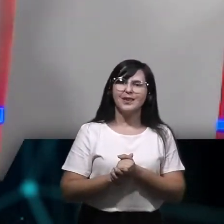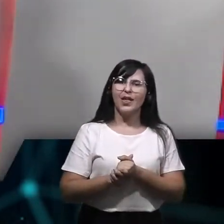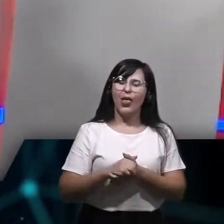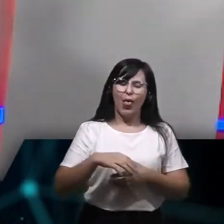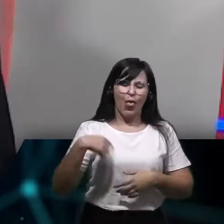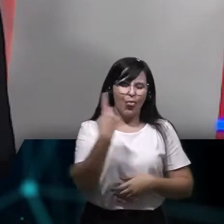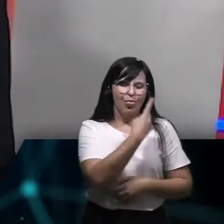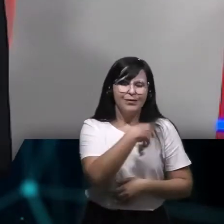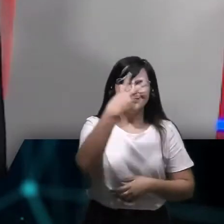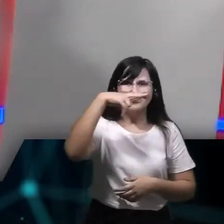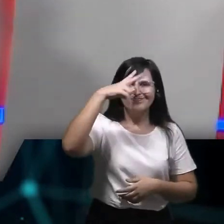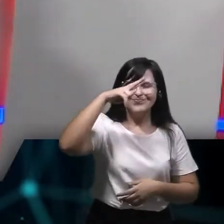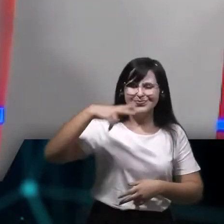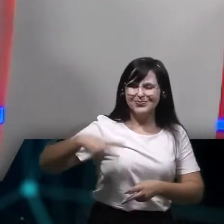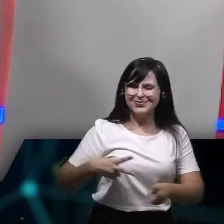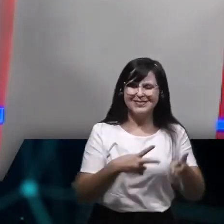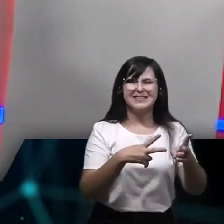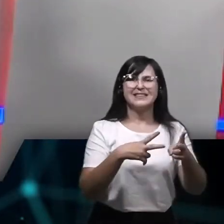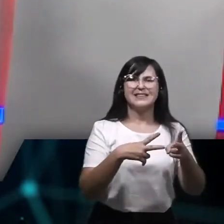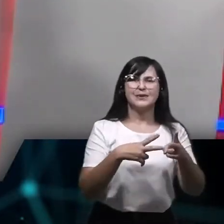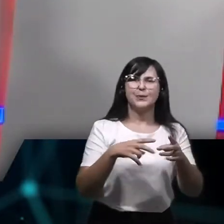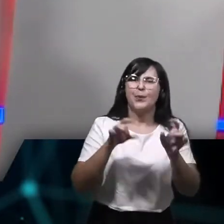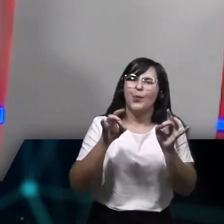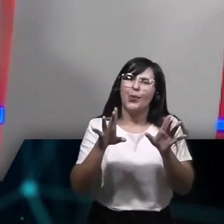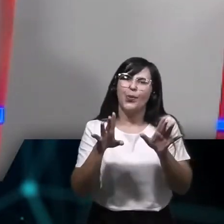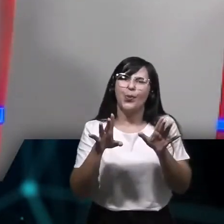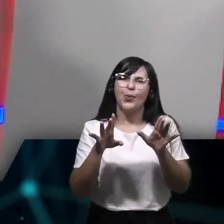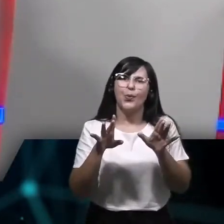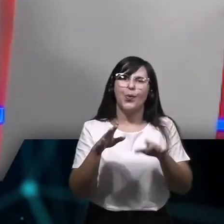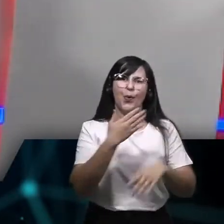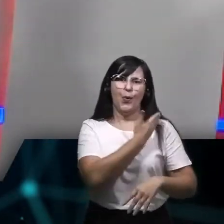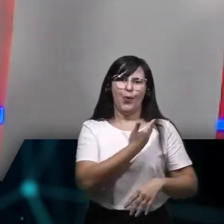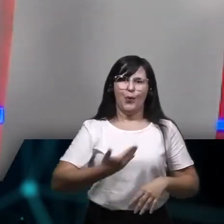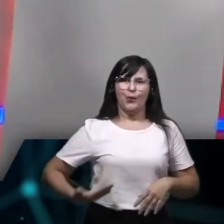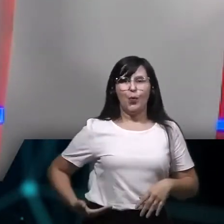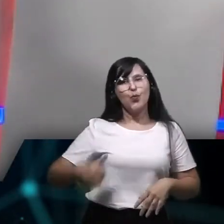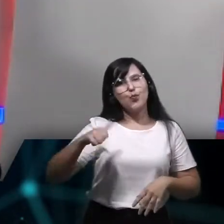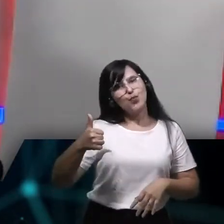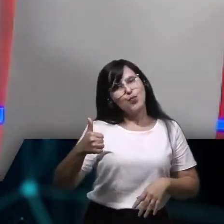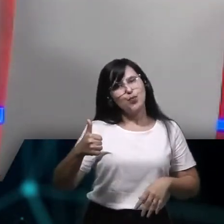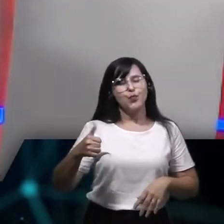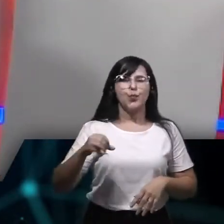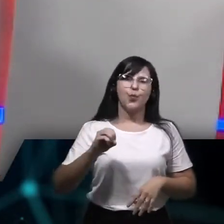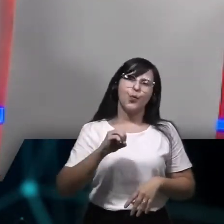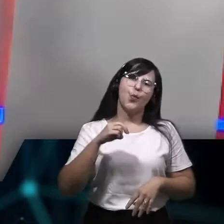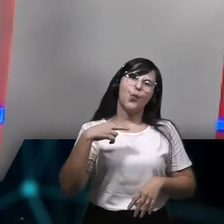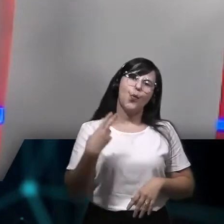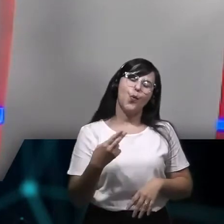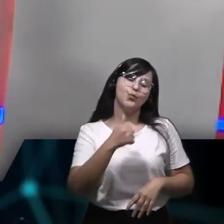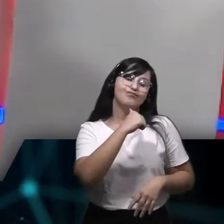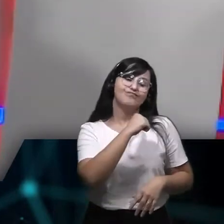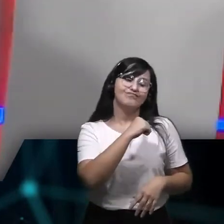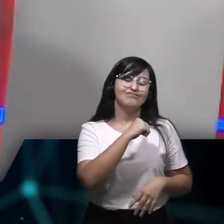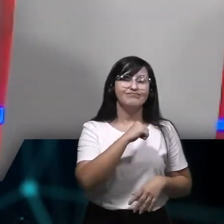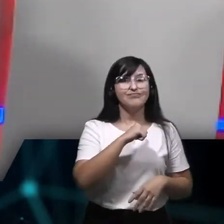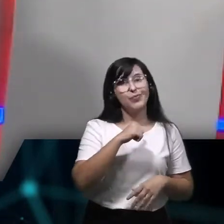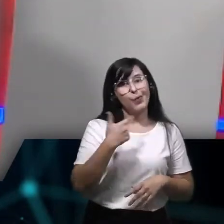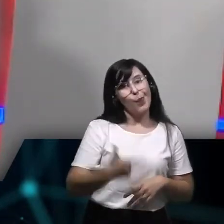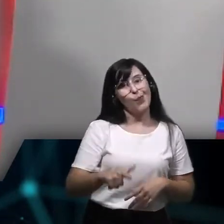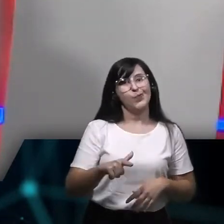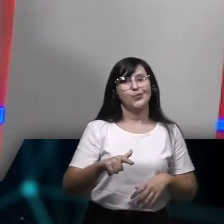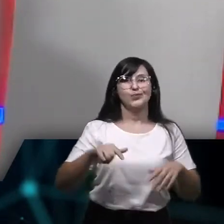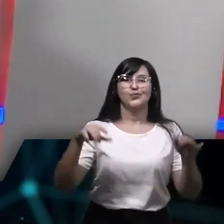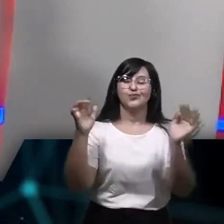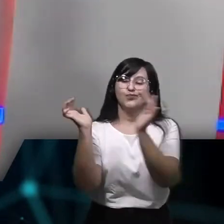nossa história política sempre foi governado, certo? Por um ou outro grupo político. E hoje eu